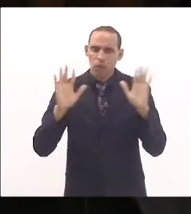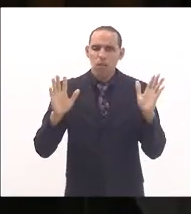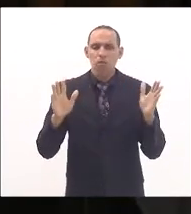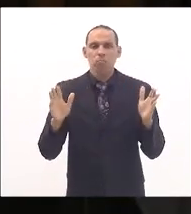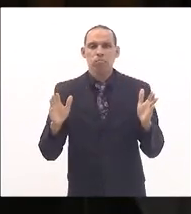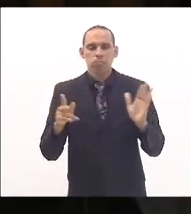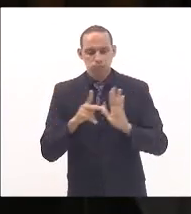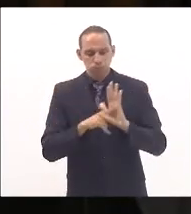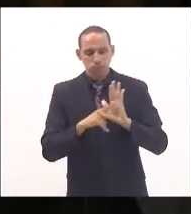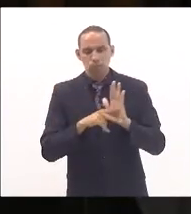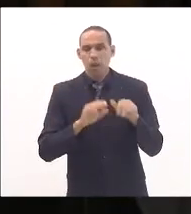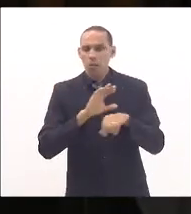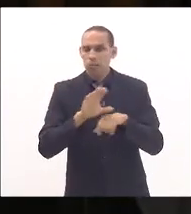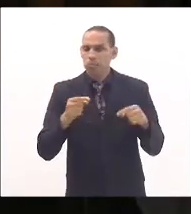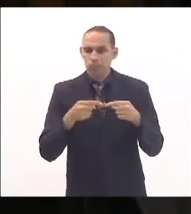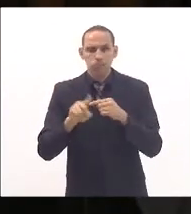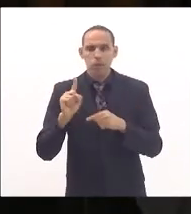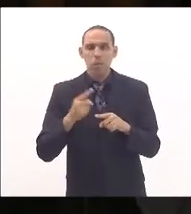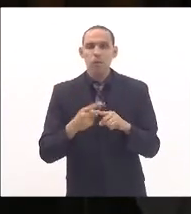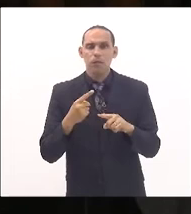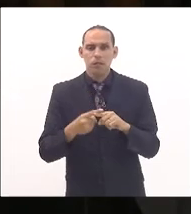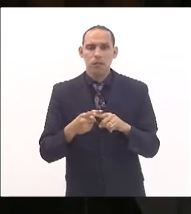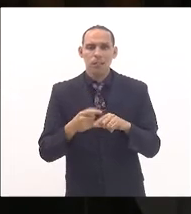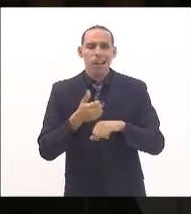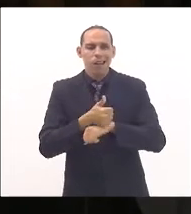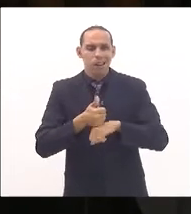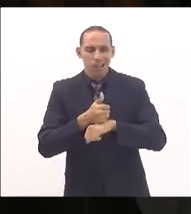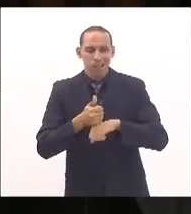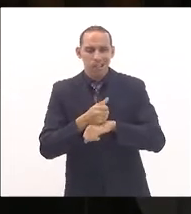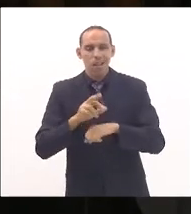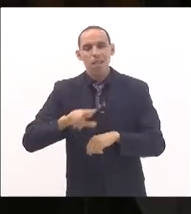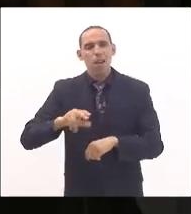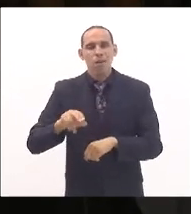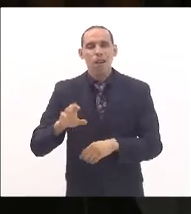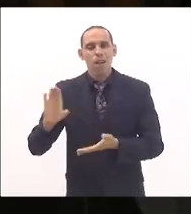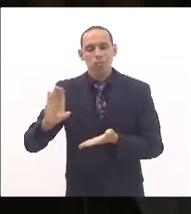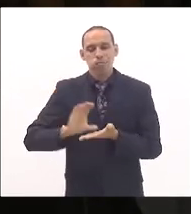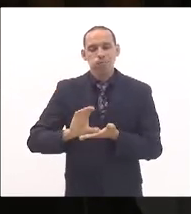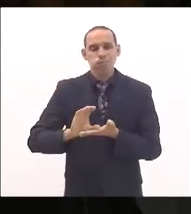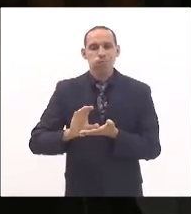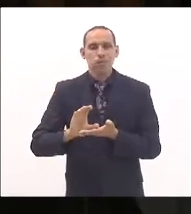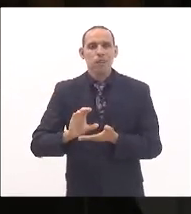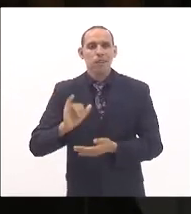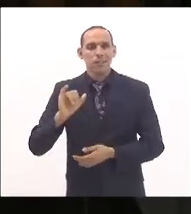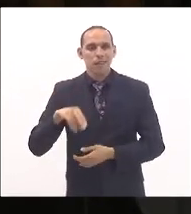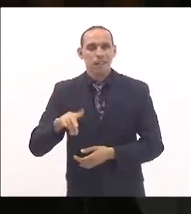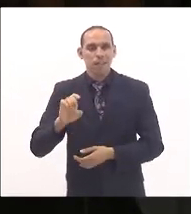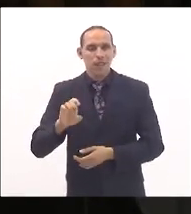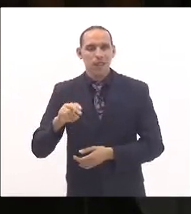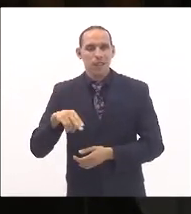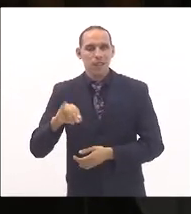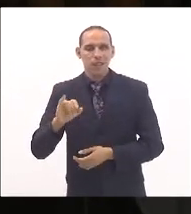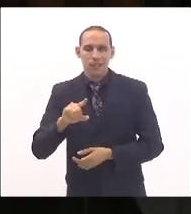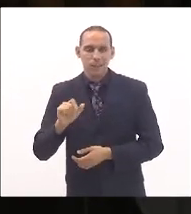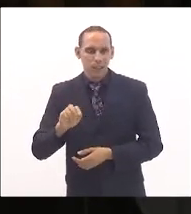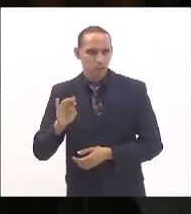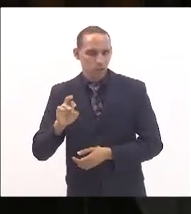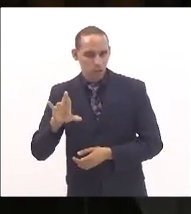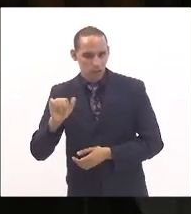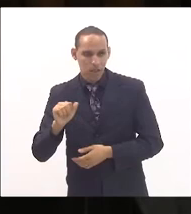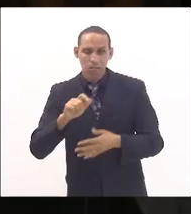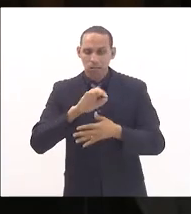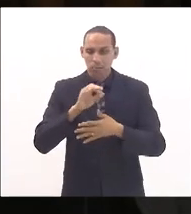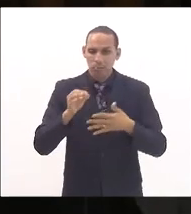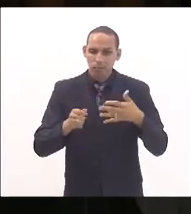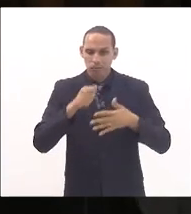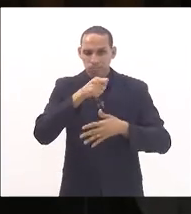projeto é inconstitucional, porque um cargo comissionado não é uma verba indenizatória, que é o que há jurisprudência que permite sobre isso. O cargo